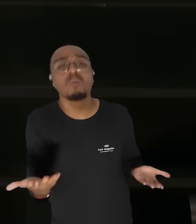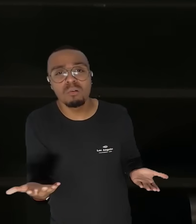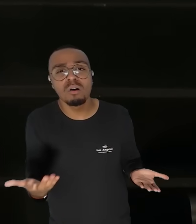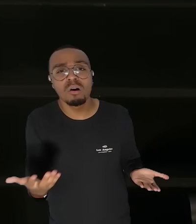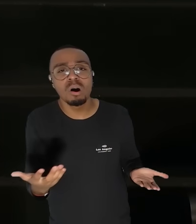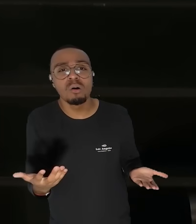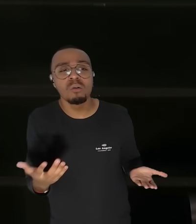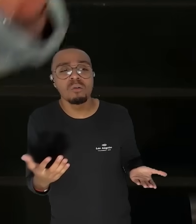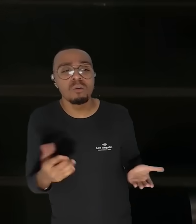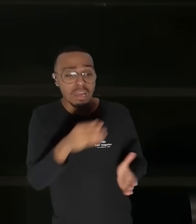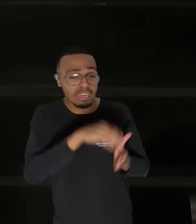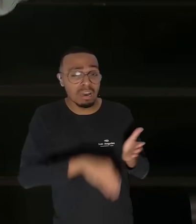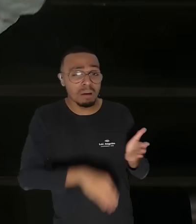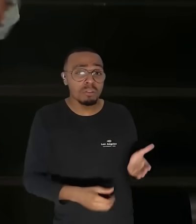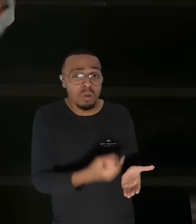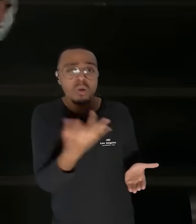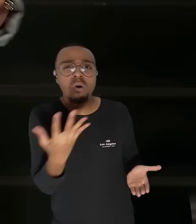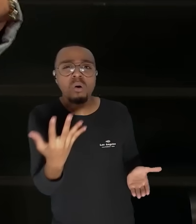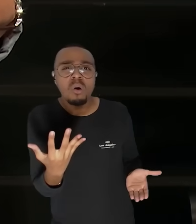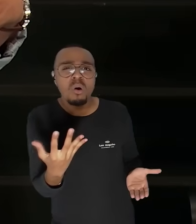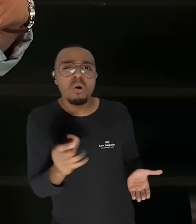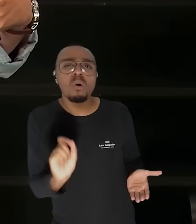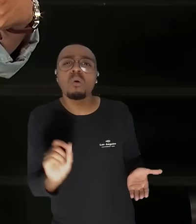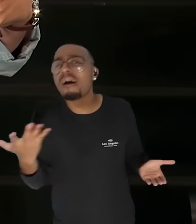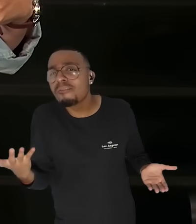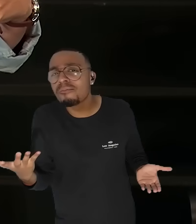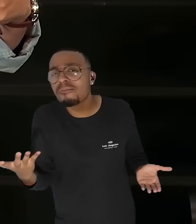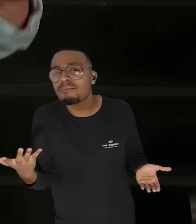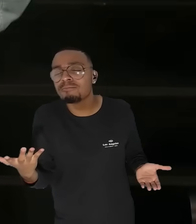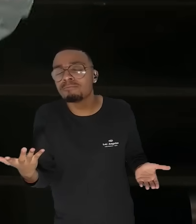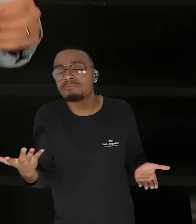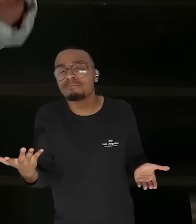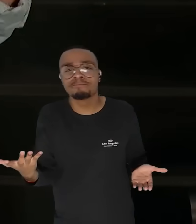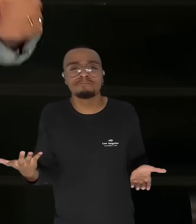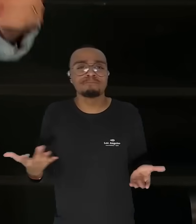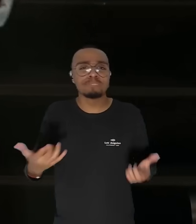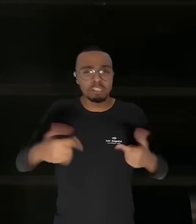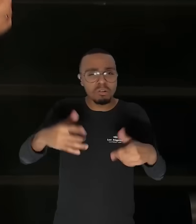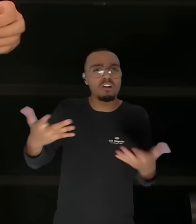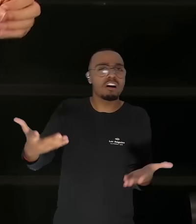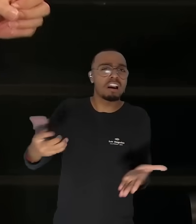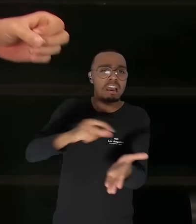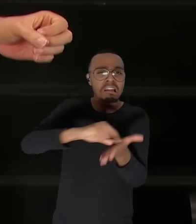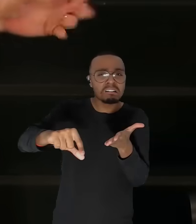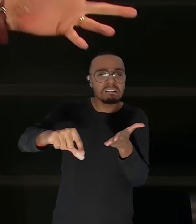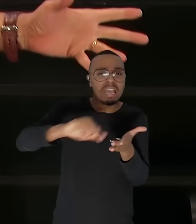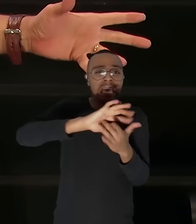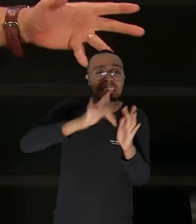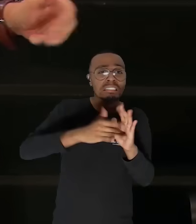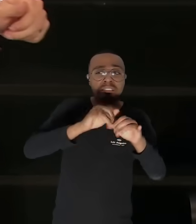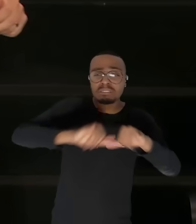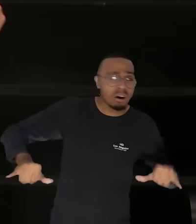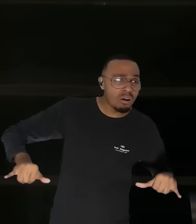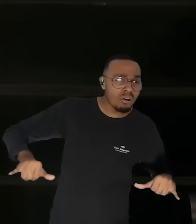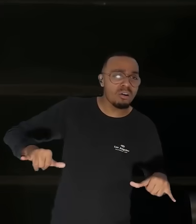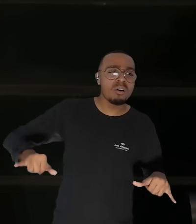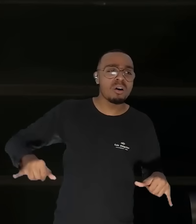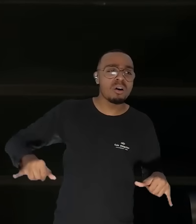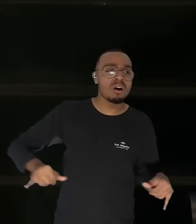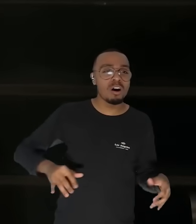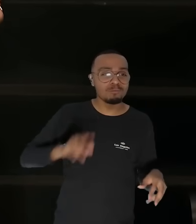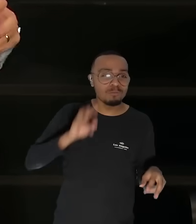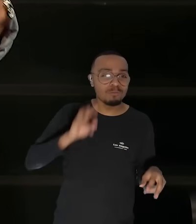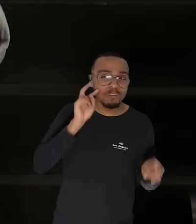qual versículo? Qual versículo? Me mostre! Em qual versículo Jesus disse, olhe e caminhe?